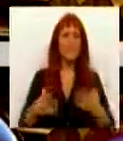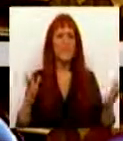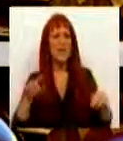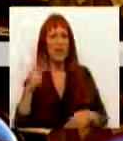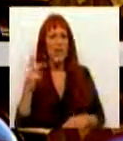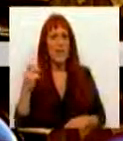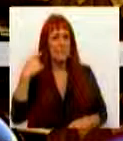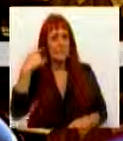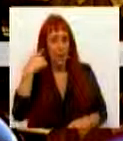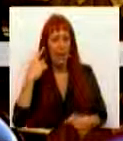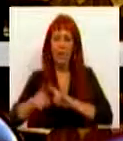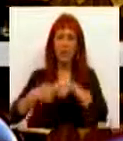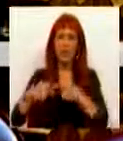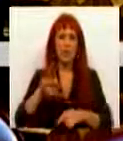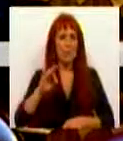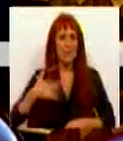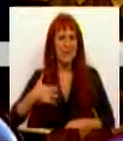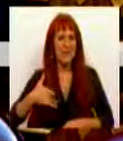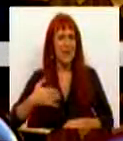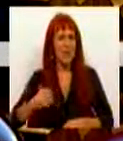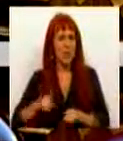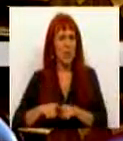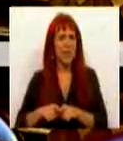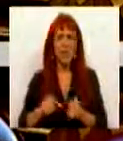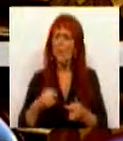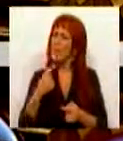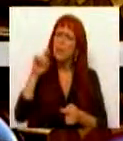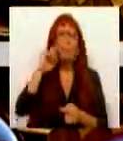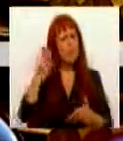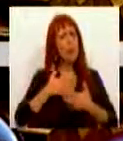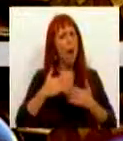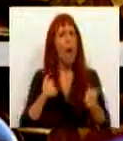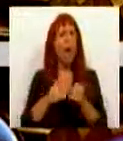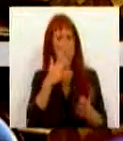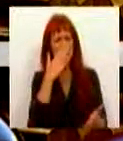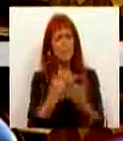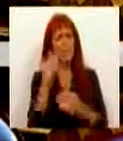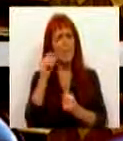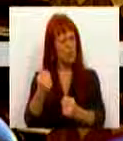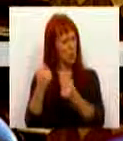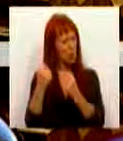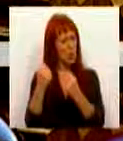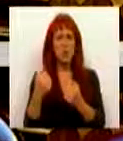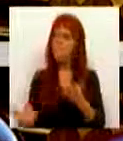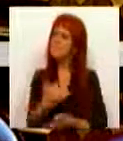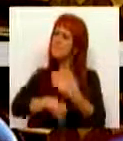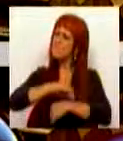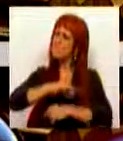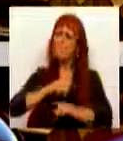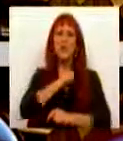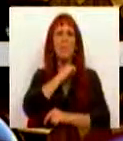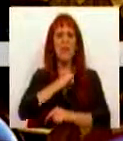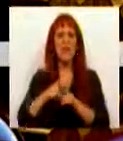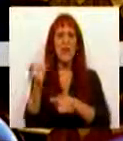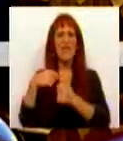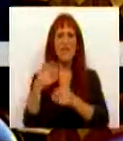de 2 anos, depois de PSD e CDS nos terem garantido que estávamos perante um banco sólido, rentável e que permitiria